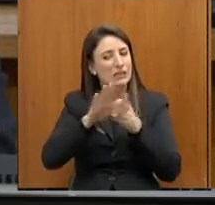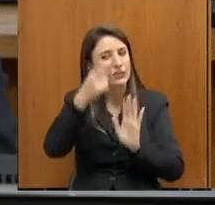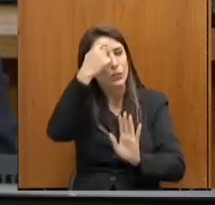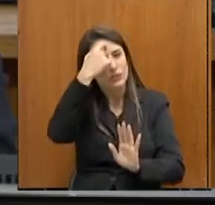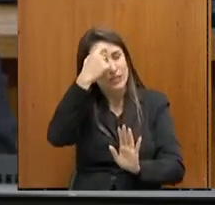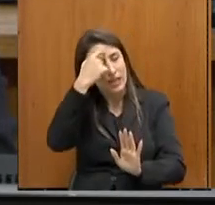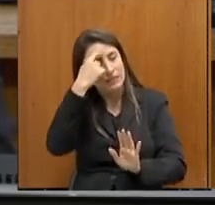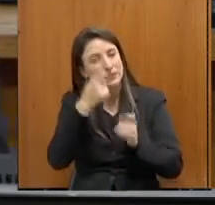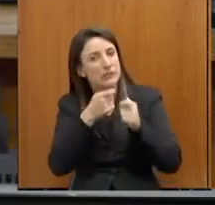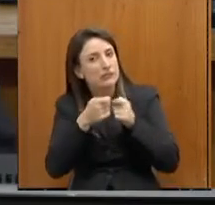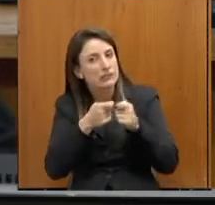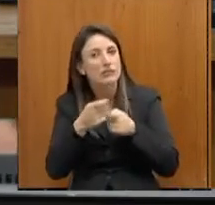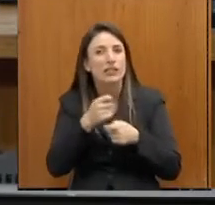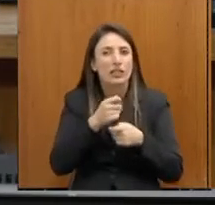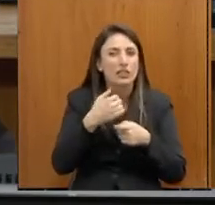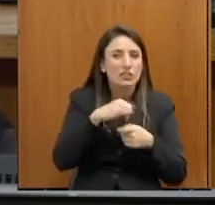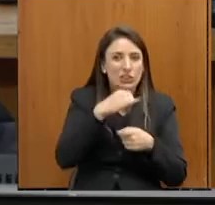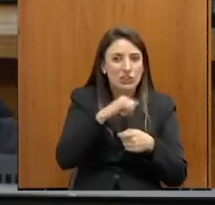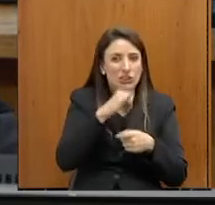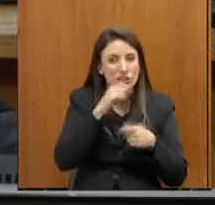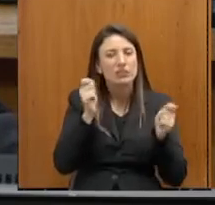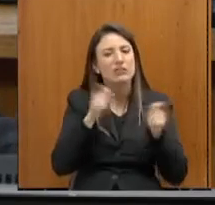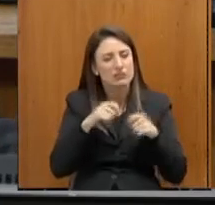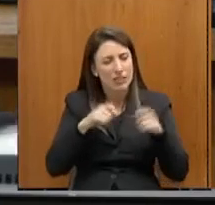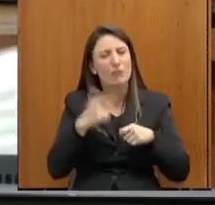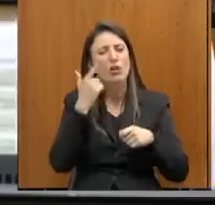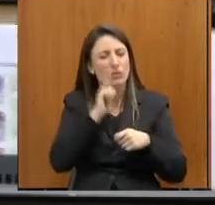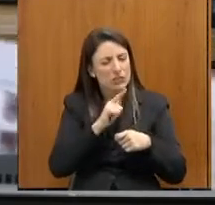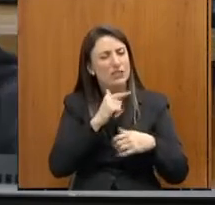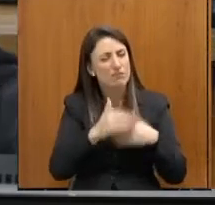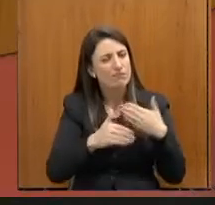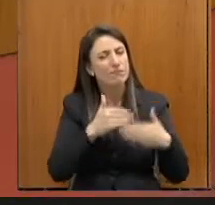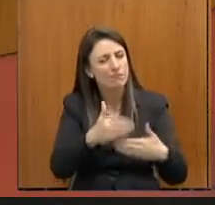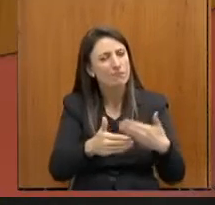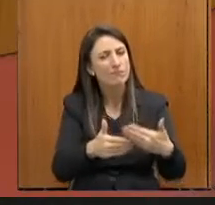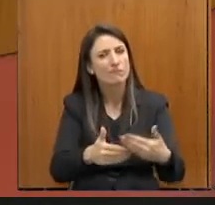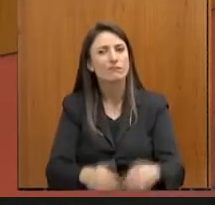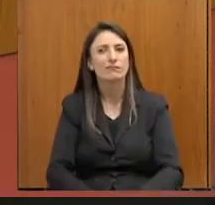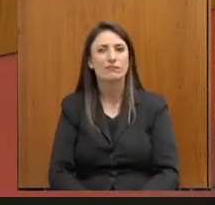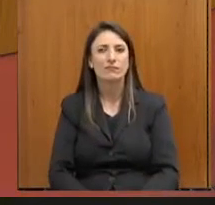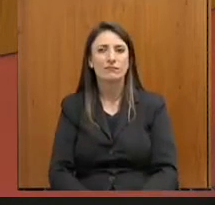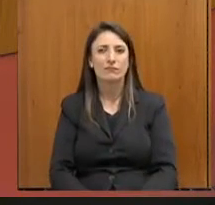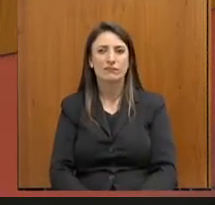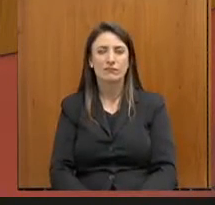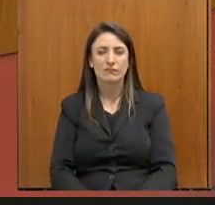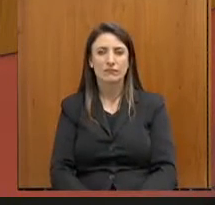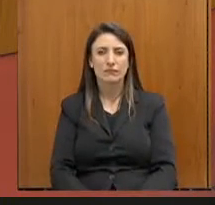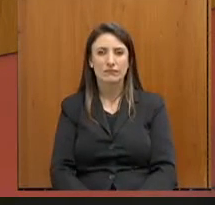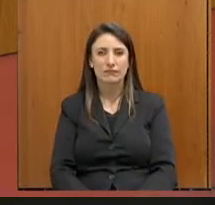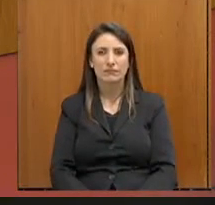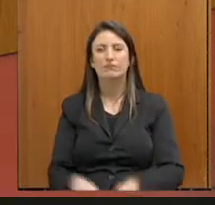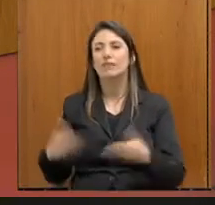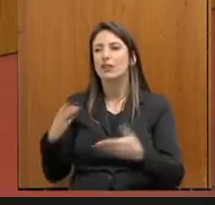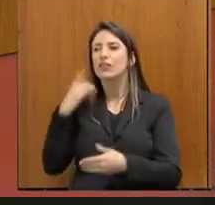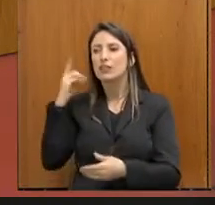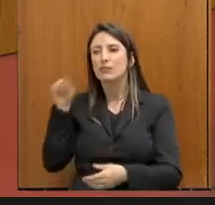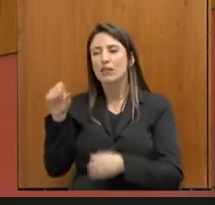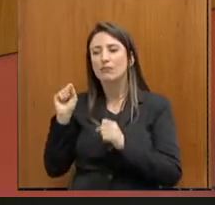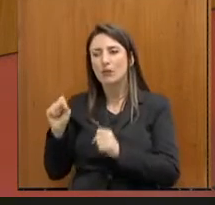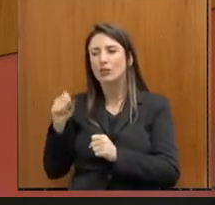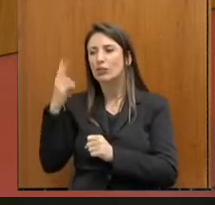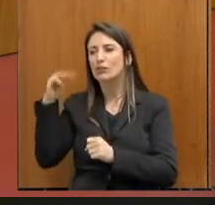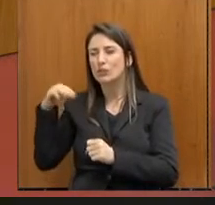conseguiremos superar a situação que temos vivido Hoje lembro da Cunha de problema corpo dois minutos alterações